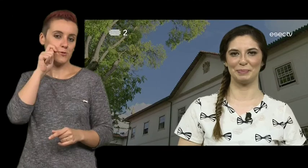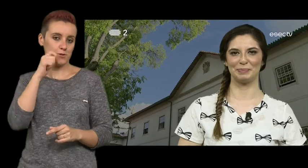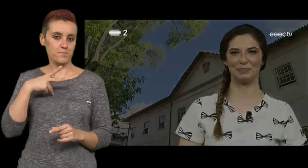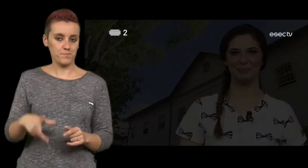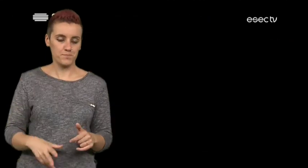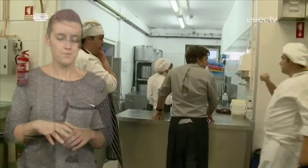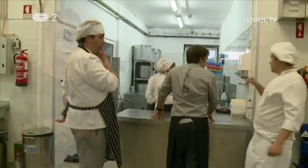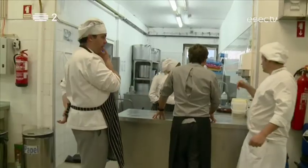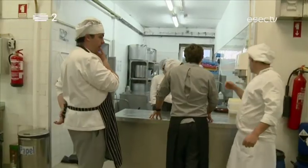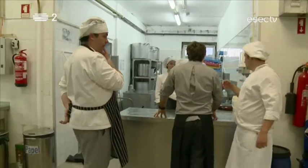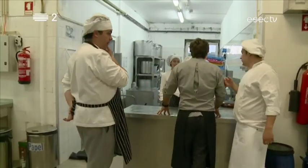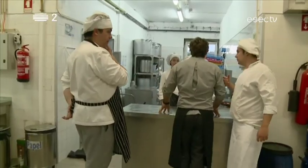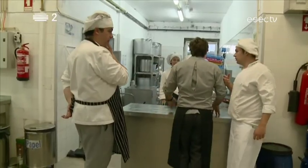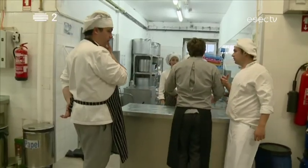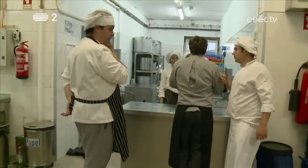Portugal.